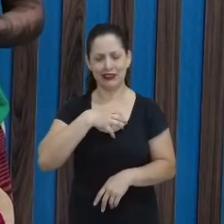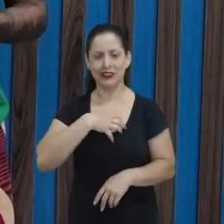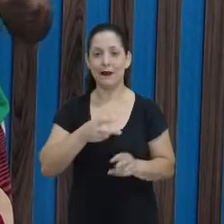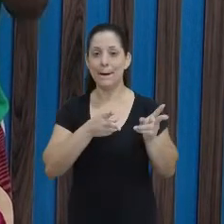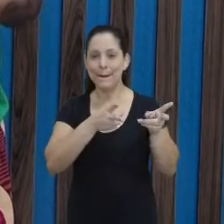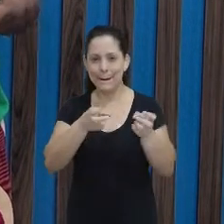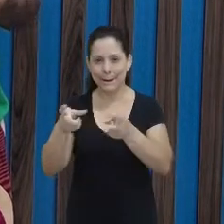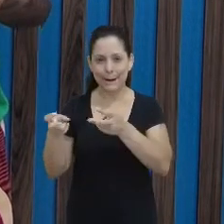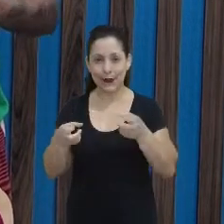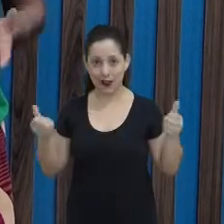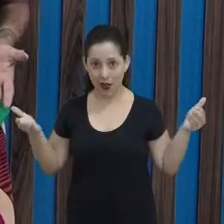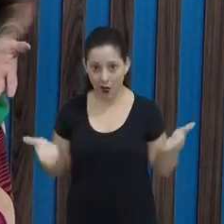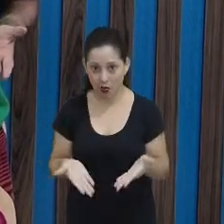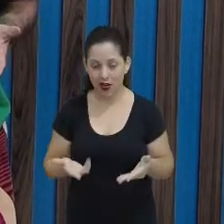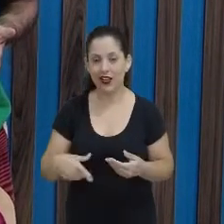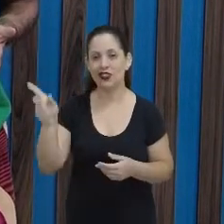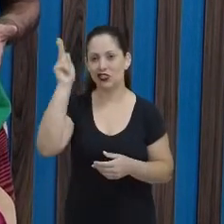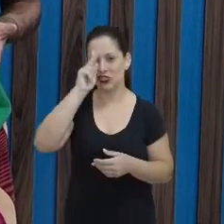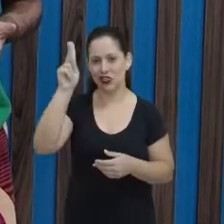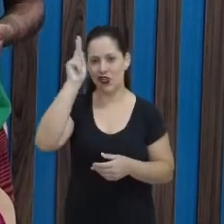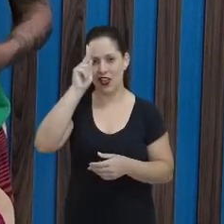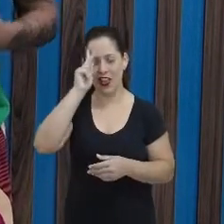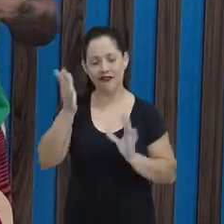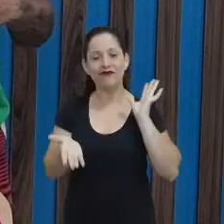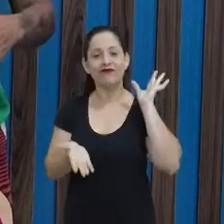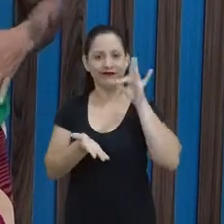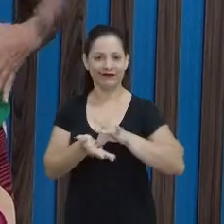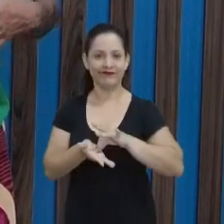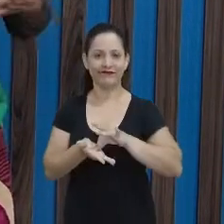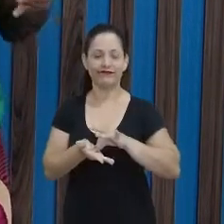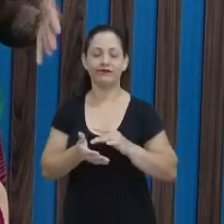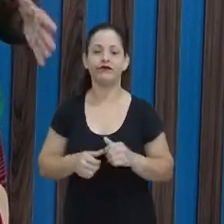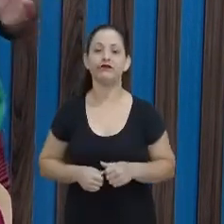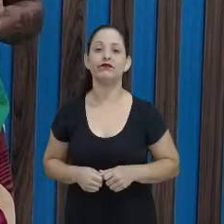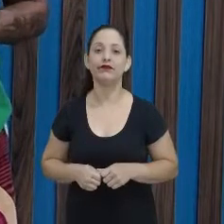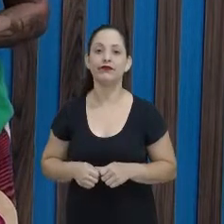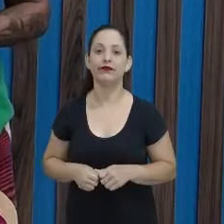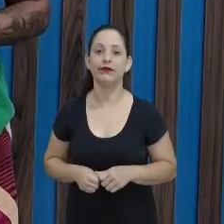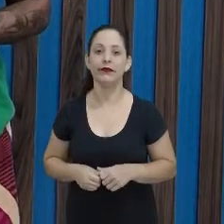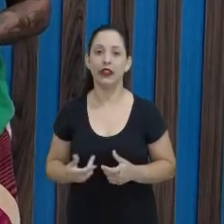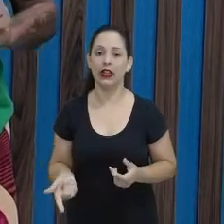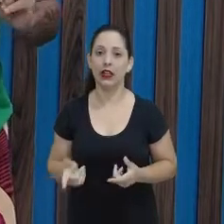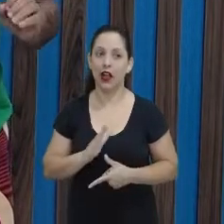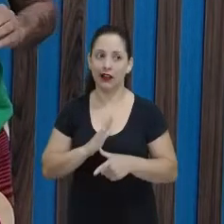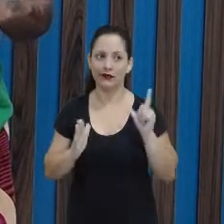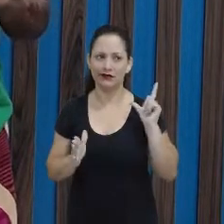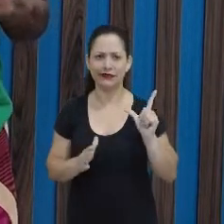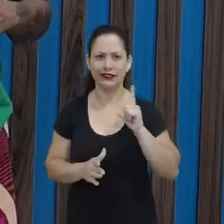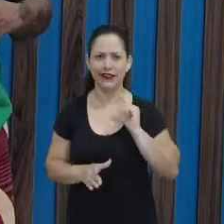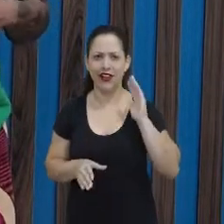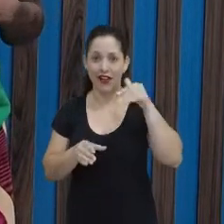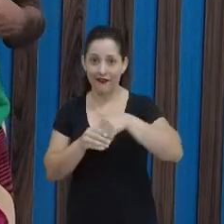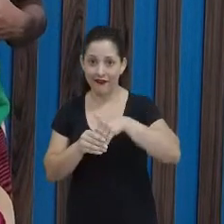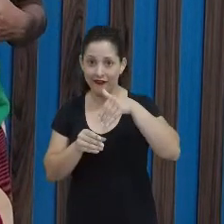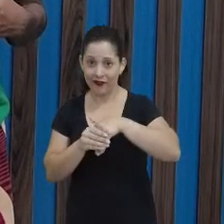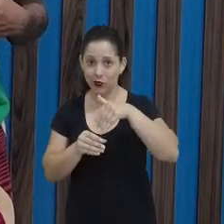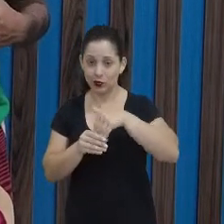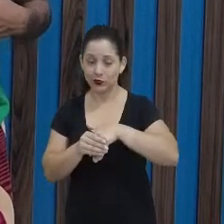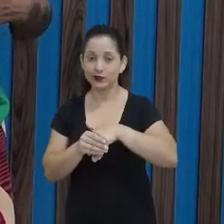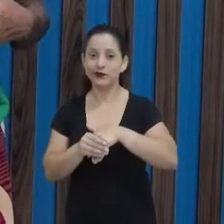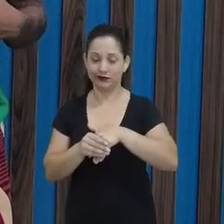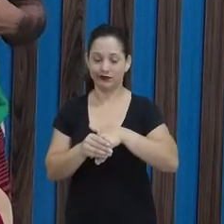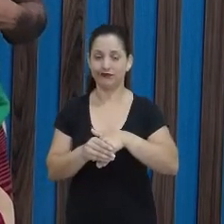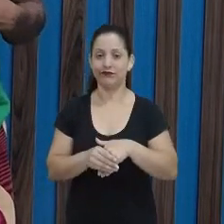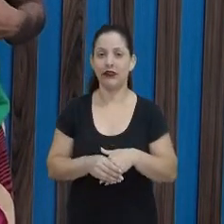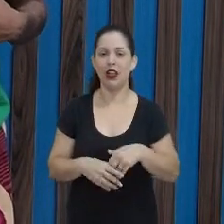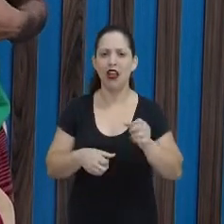feita nesse momento por todos nós. A gente acabou de sair, por exemplo, de uma eleição que a gente sabe que foi bem disputada.